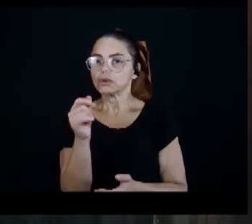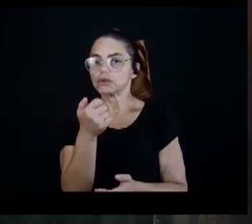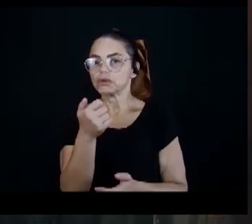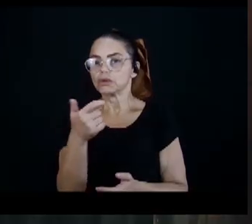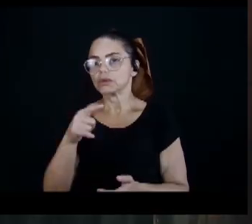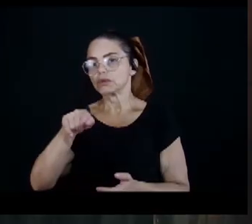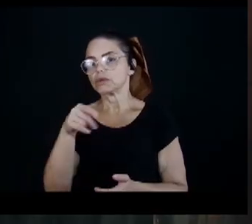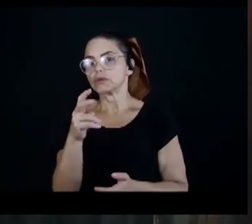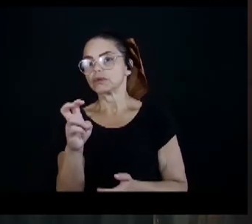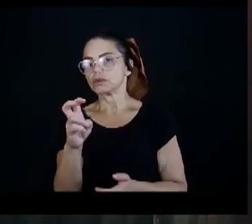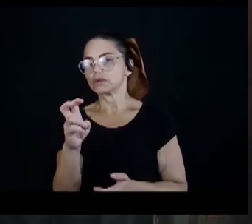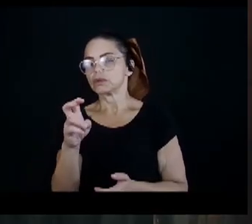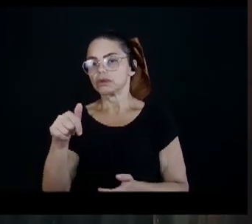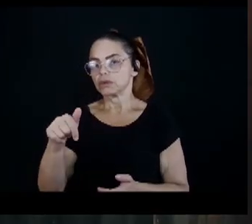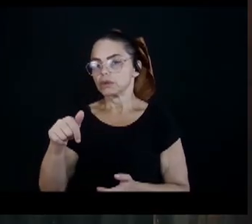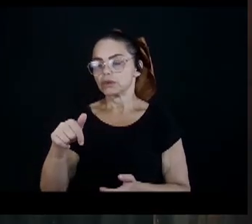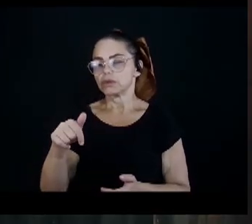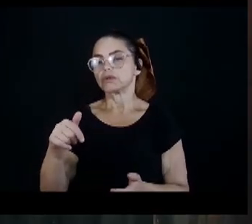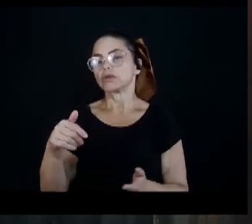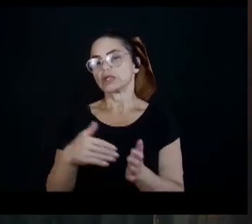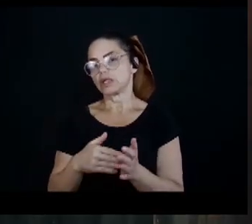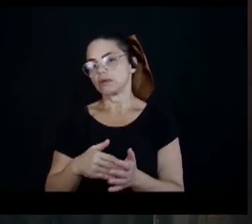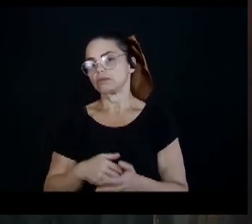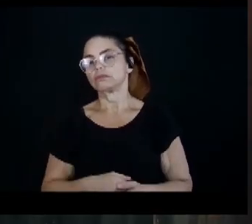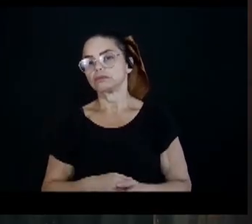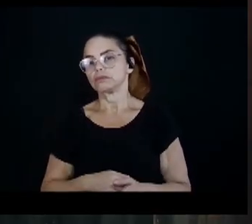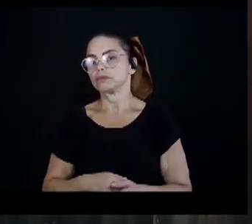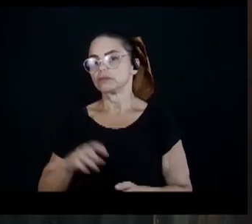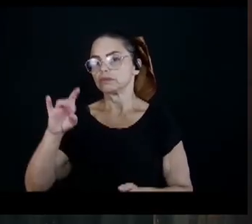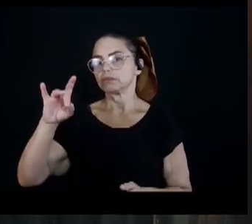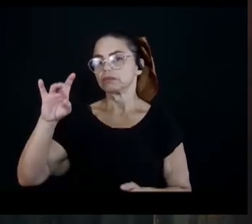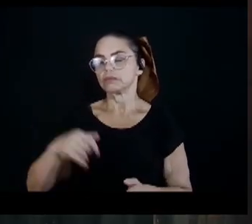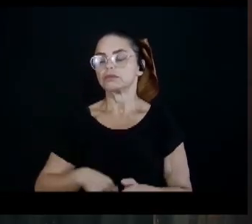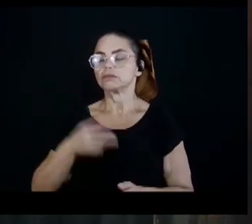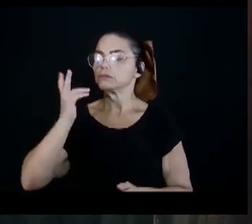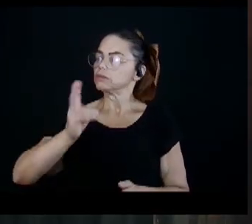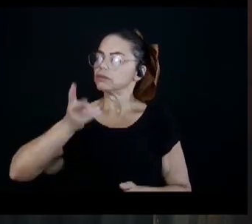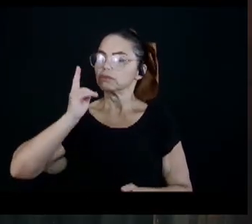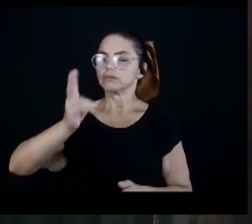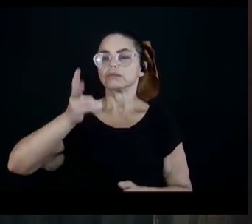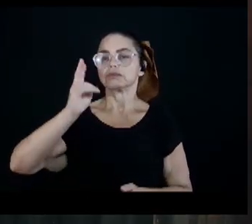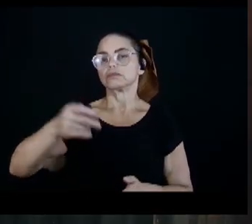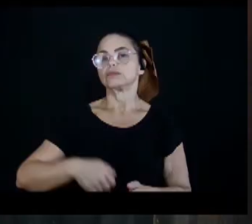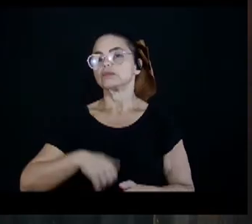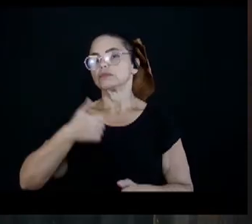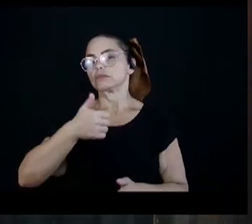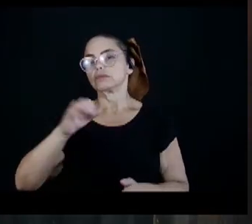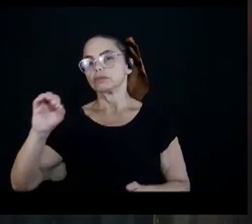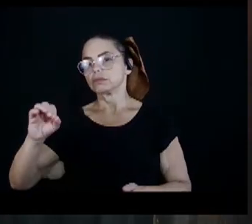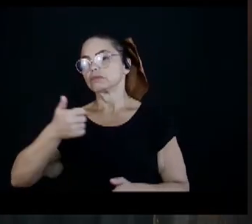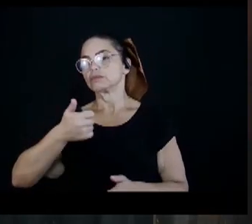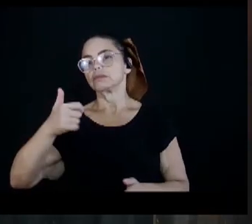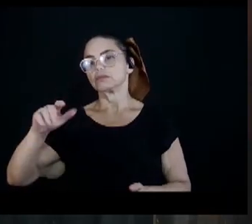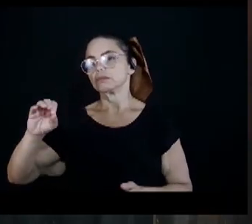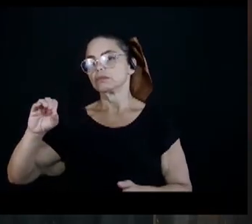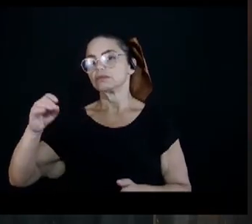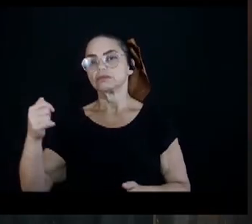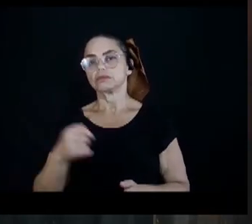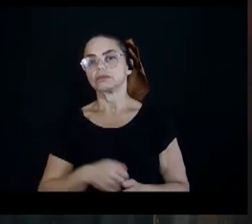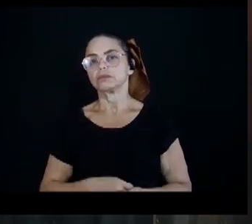7 até. E só. E ele continua, tá? Ele tem o de 10, 10,5, 12, 15, e ele